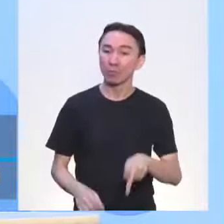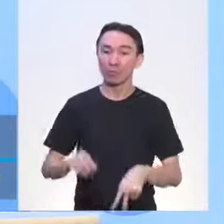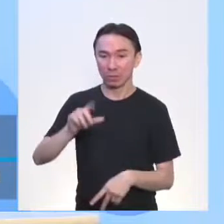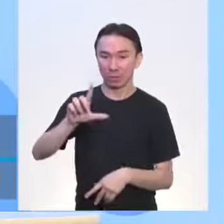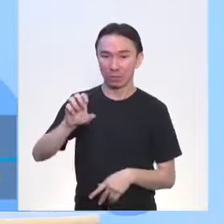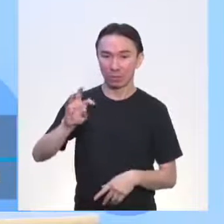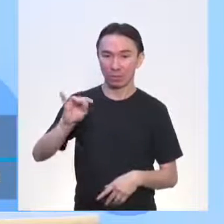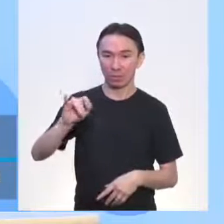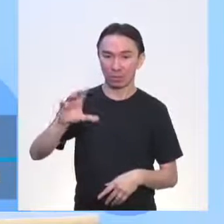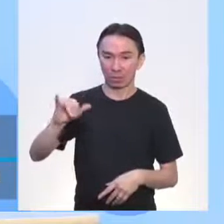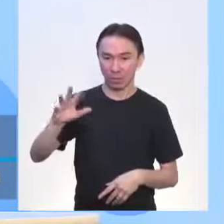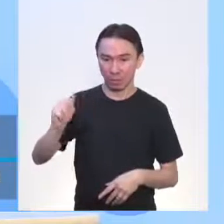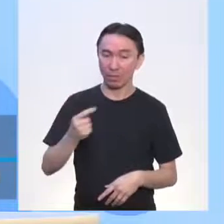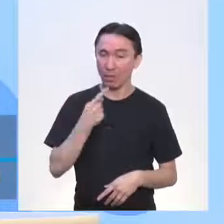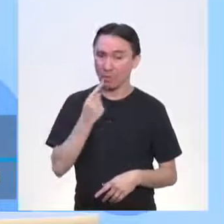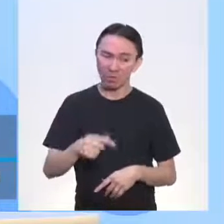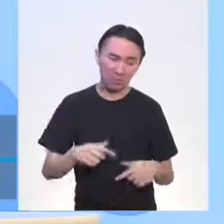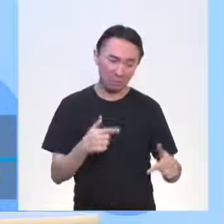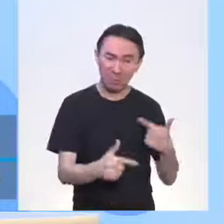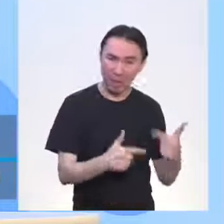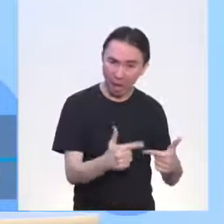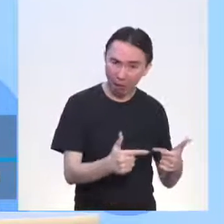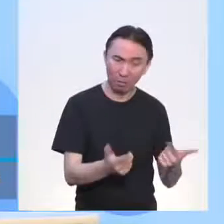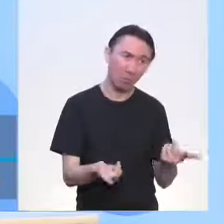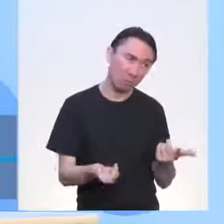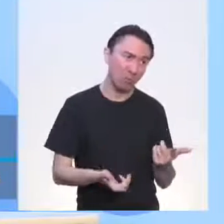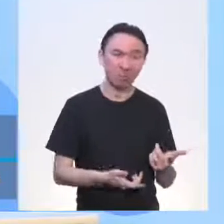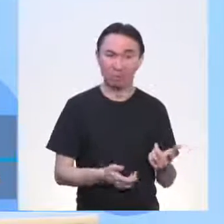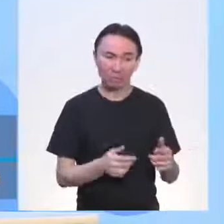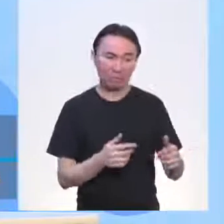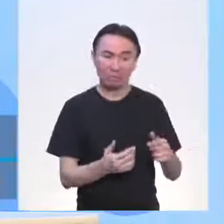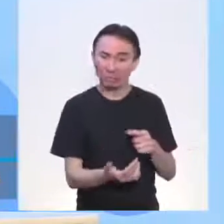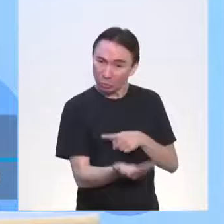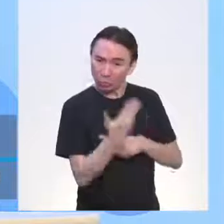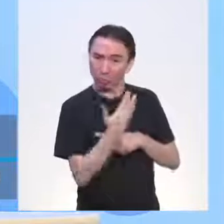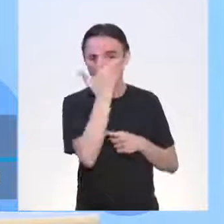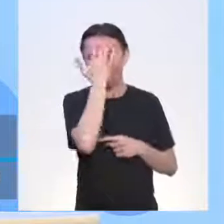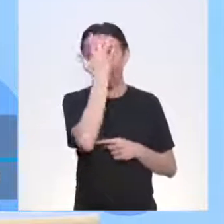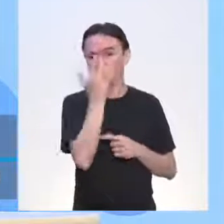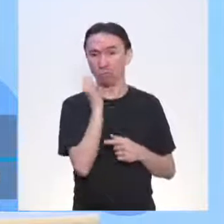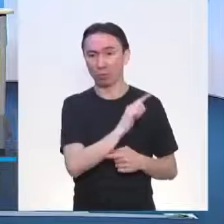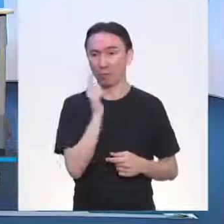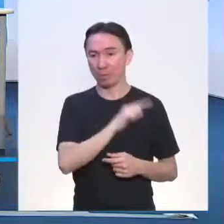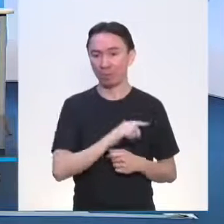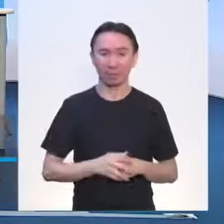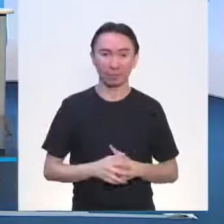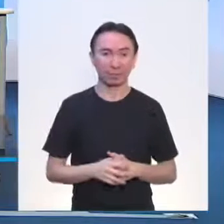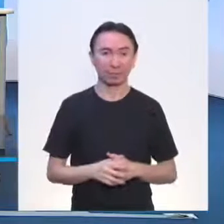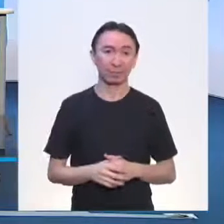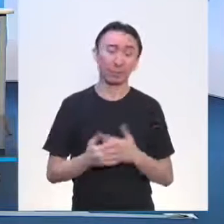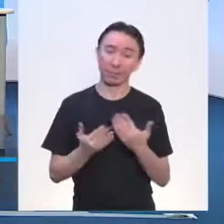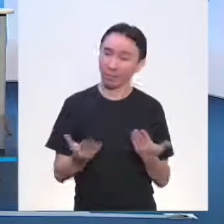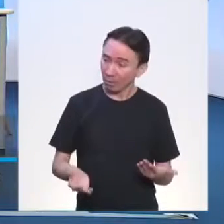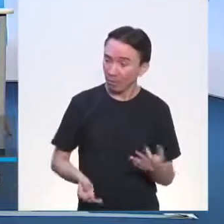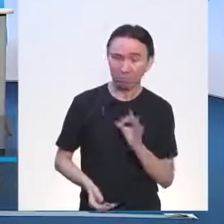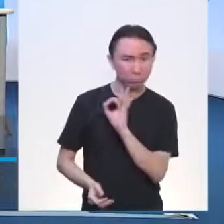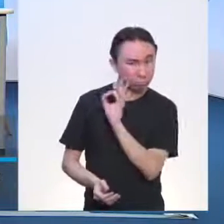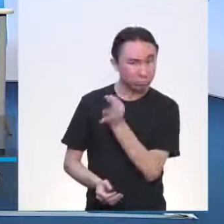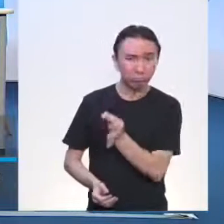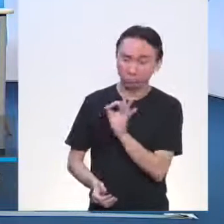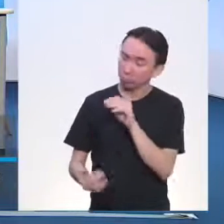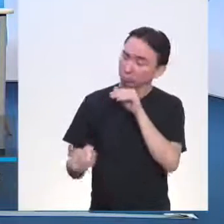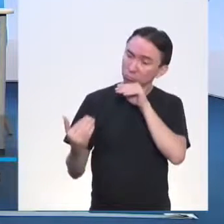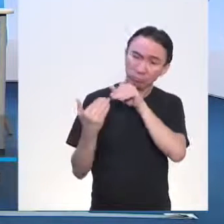realizar um trabalho ou facilitar algumas ações. Deixa eu ir para o meu outro aqui, porque teve Quem sou eu para discordar? Tá tudo uma maravilha